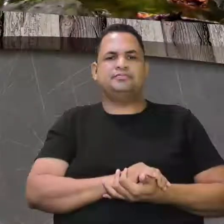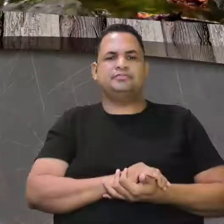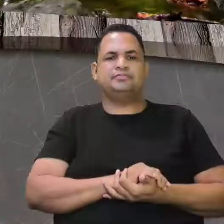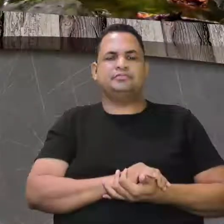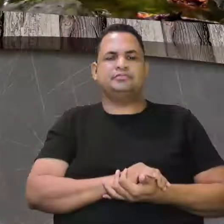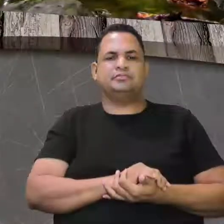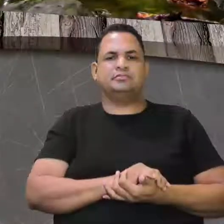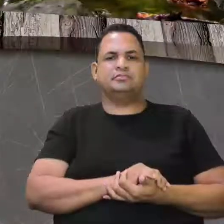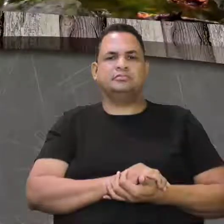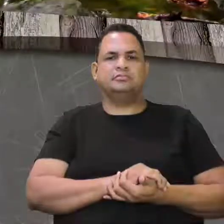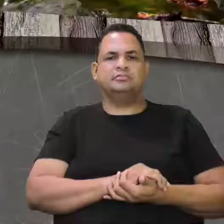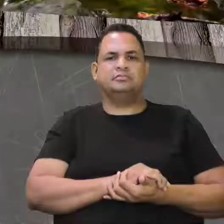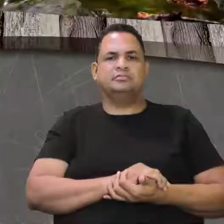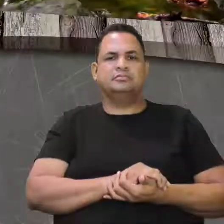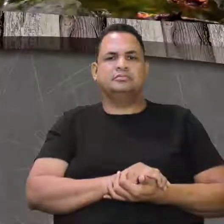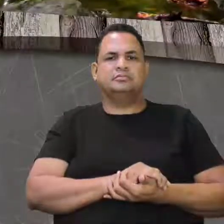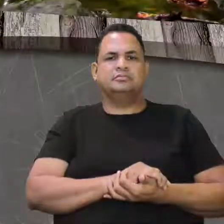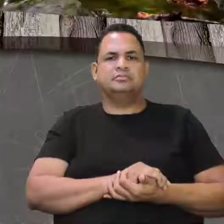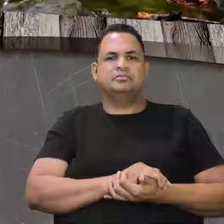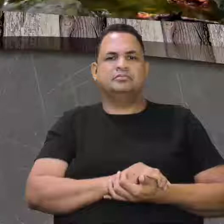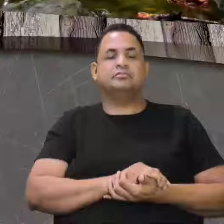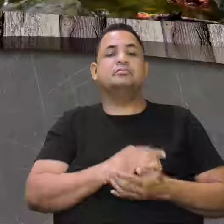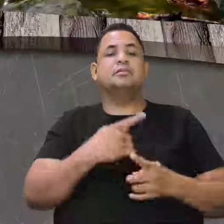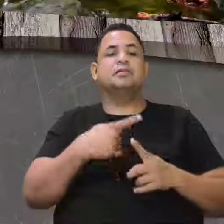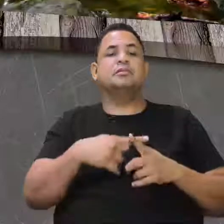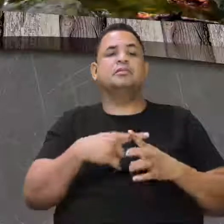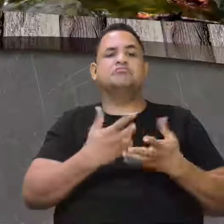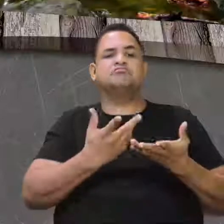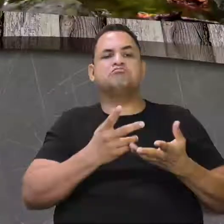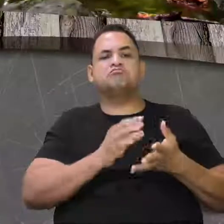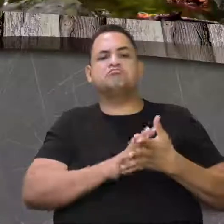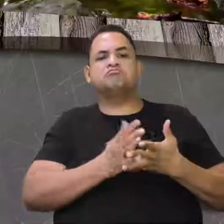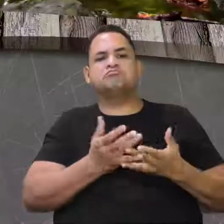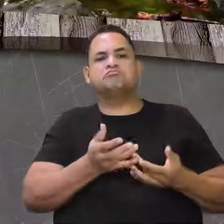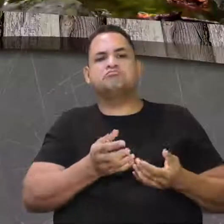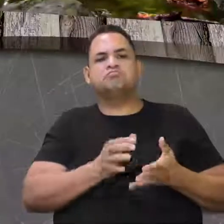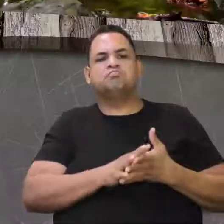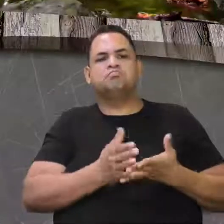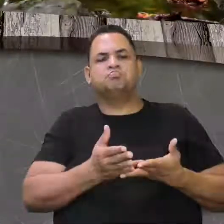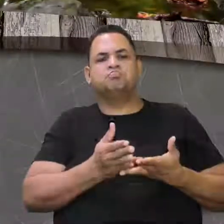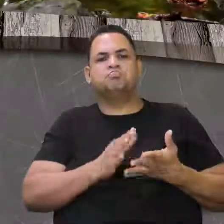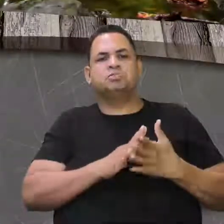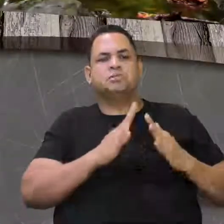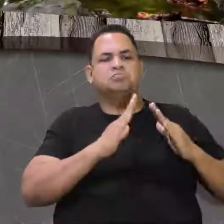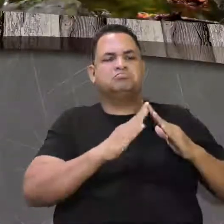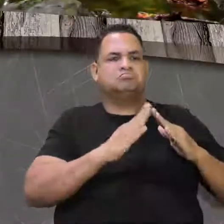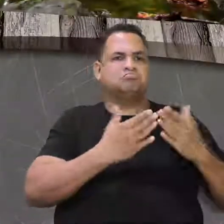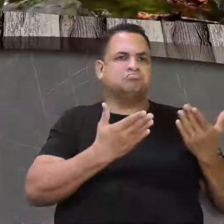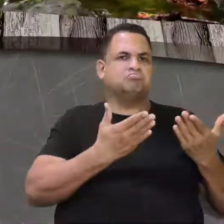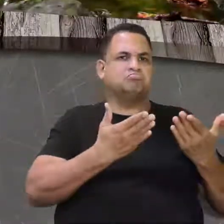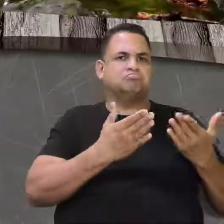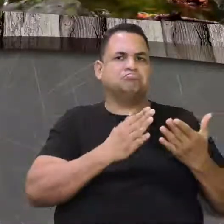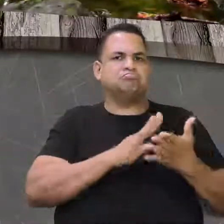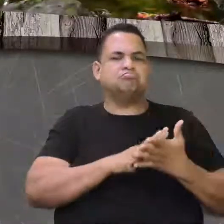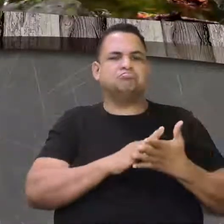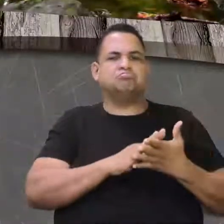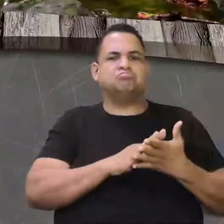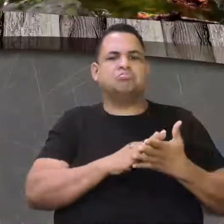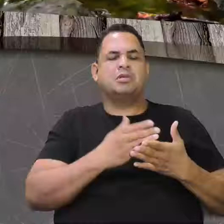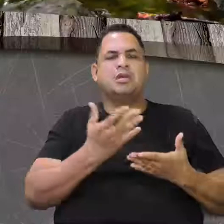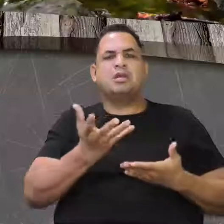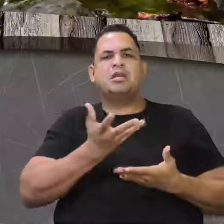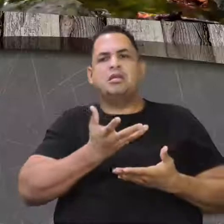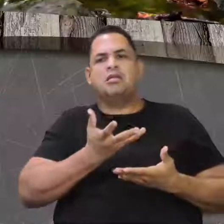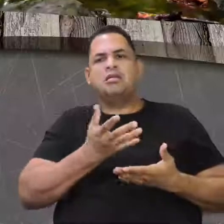Requintes de crueldade. Para quê? Para extrair alguma coisa? Para poder domesticar? Para a pessoa quer,